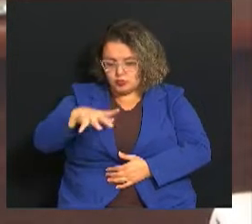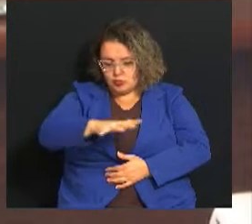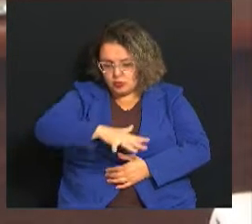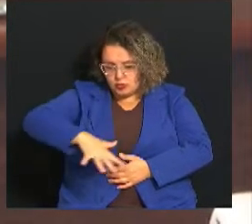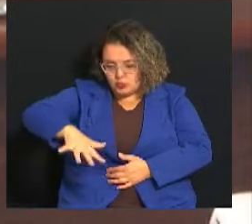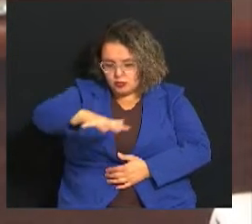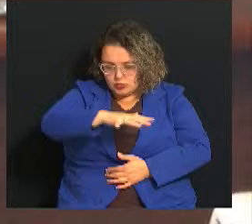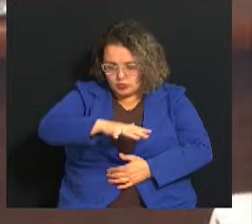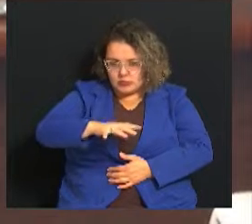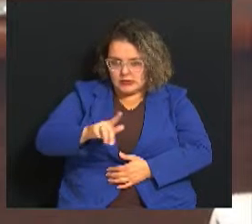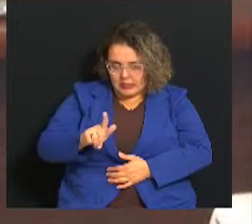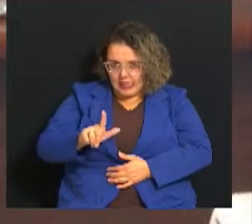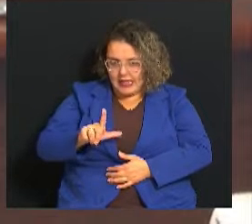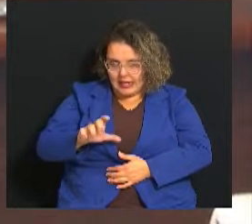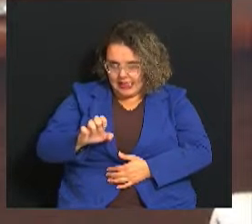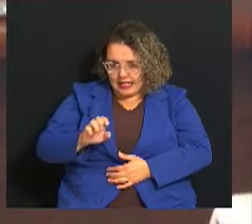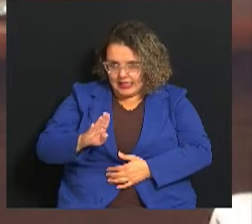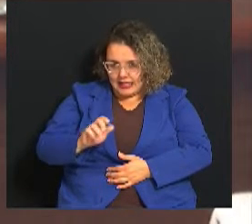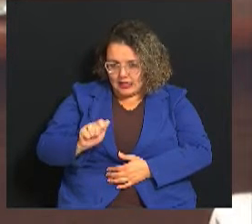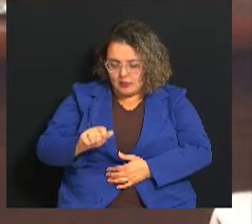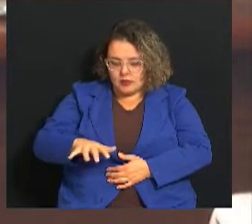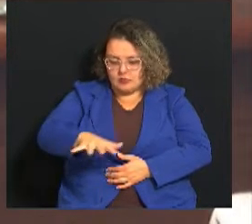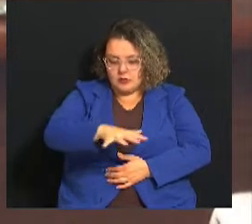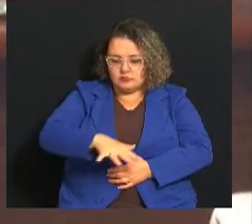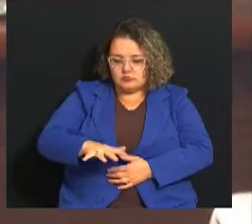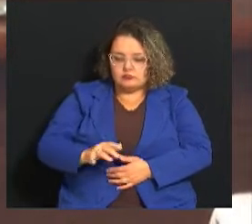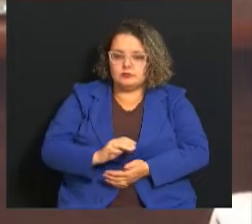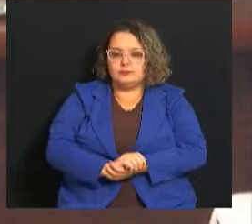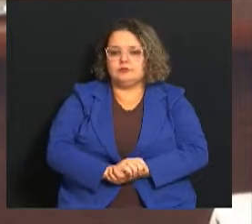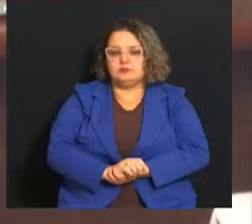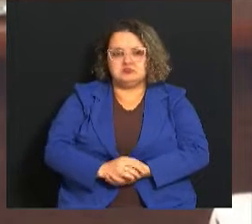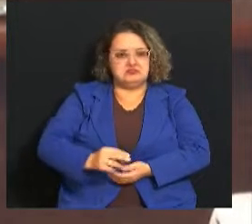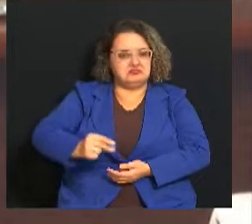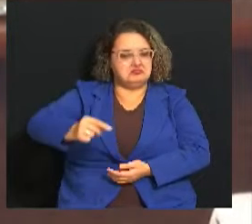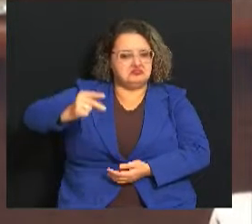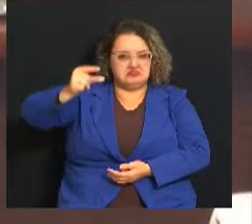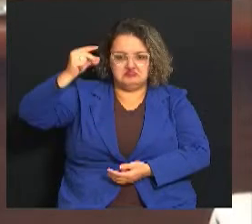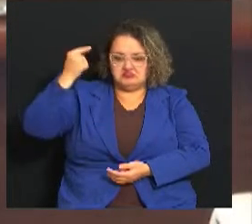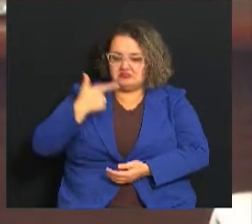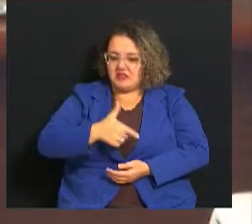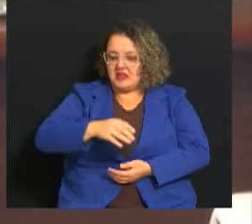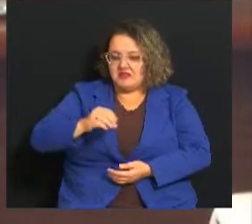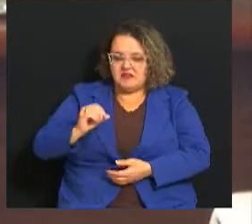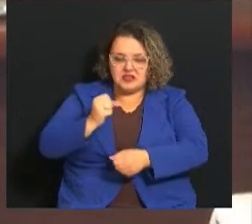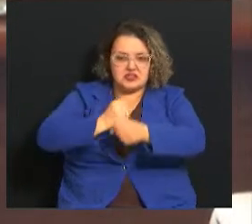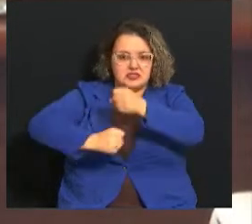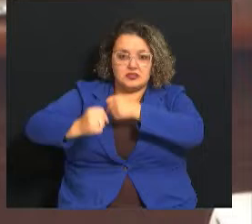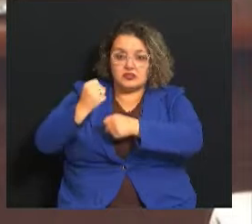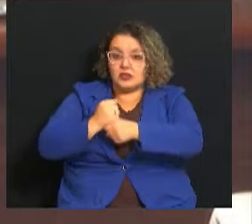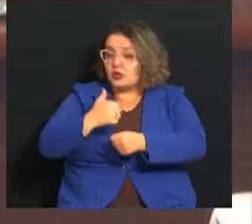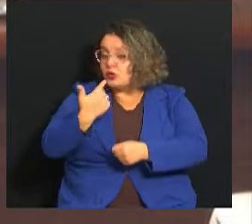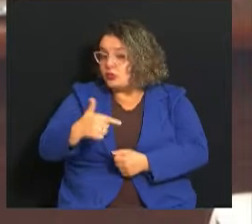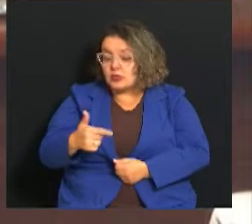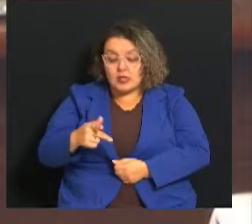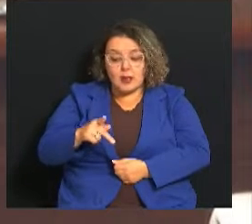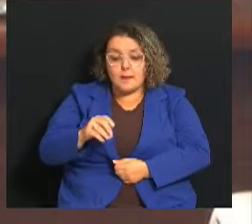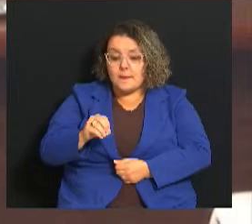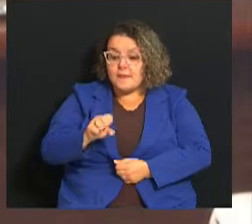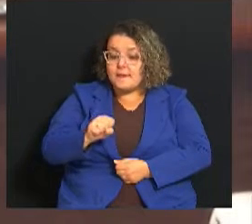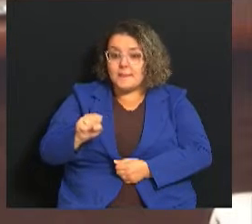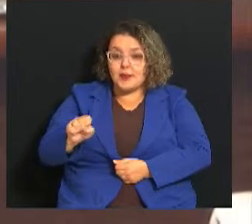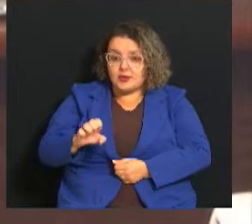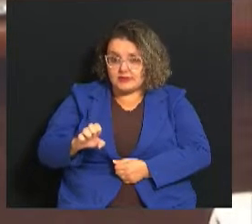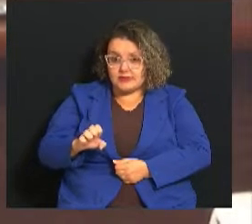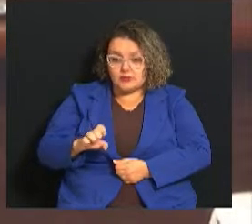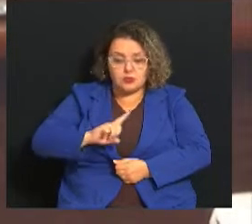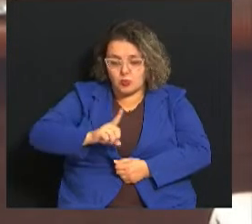gleba que foi ocupada, às vezes, há mais de 2 décadas, ele já não tem mais a posse. Então, está sob a posse de